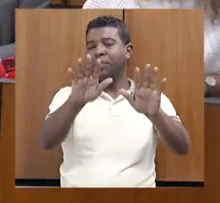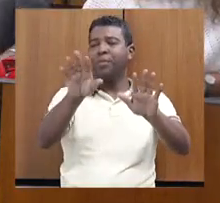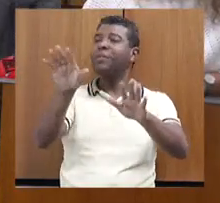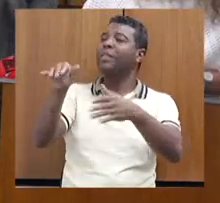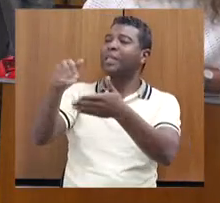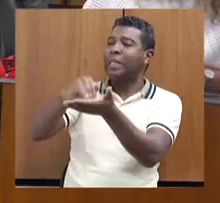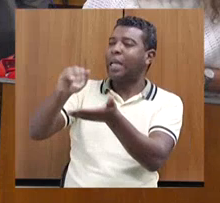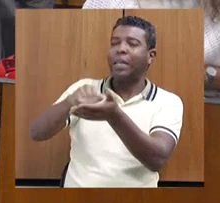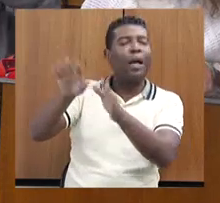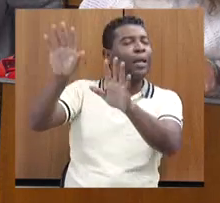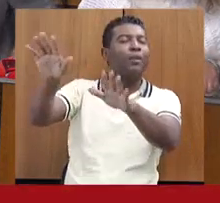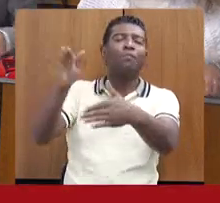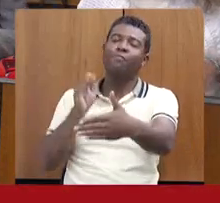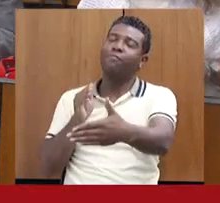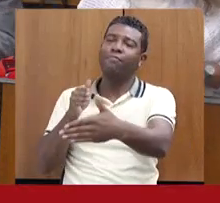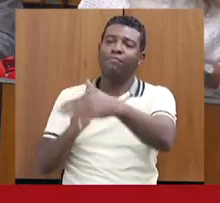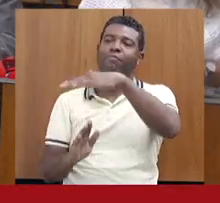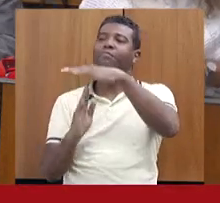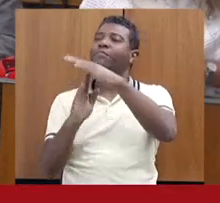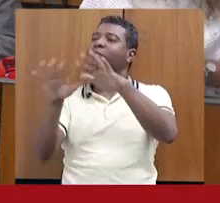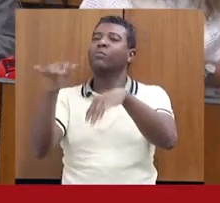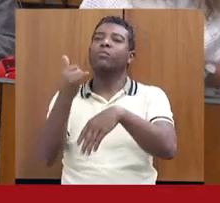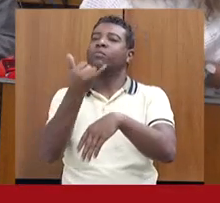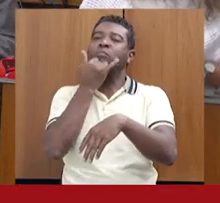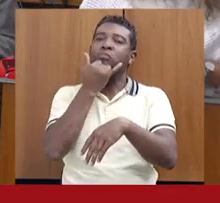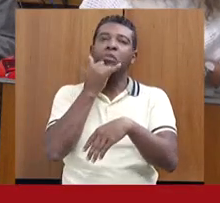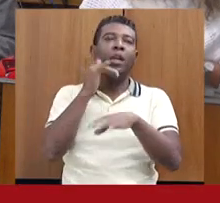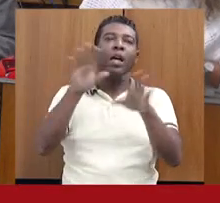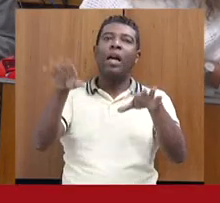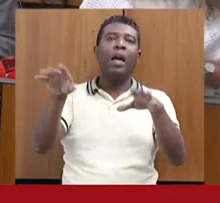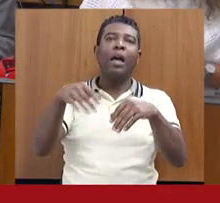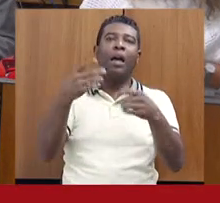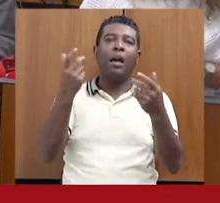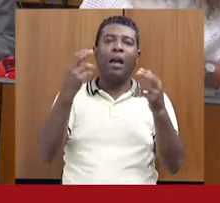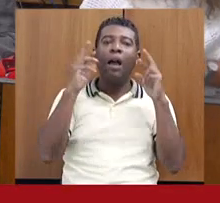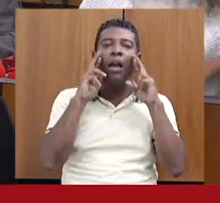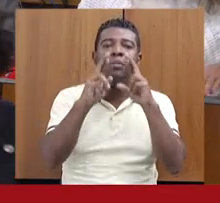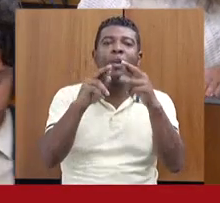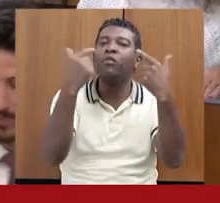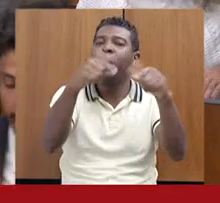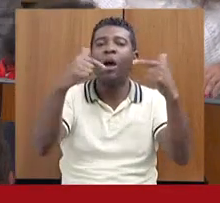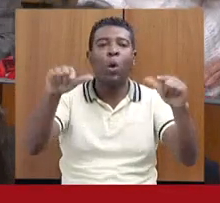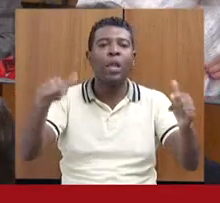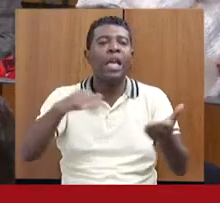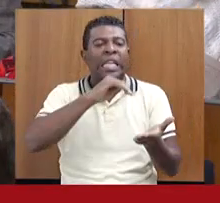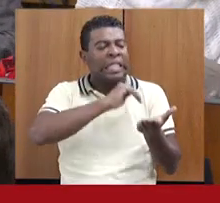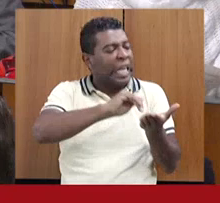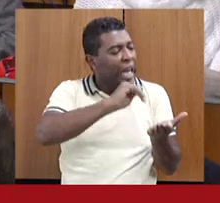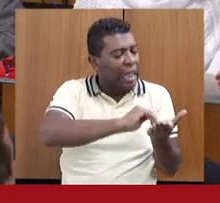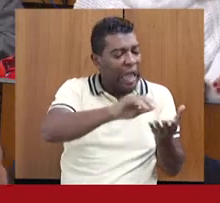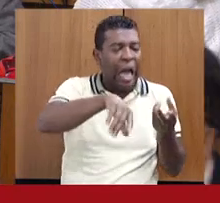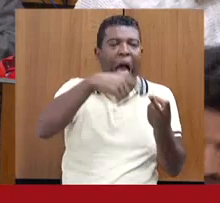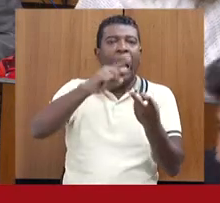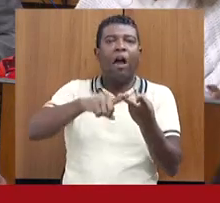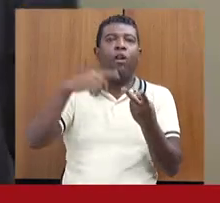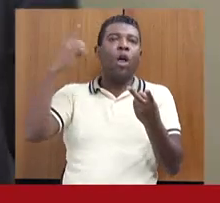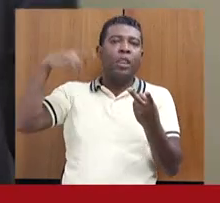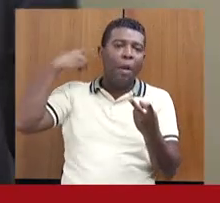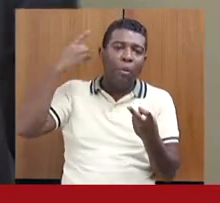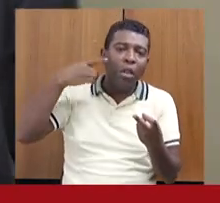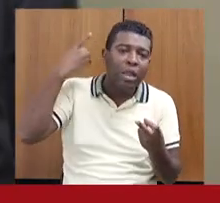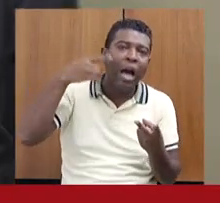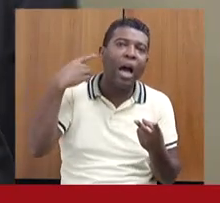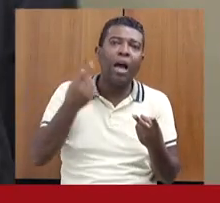levar o tom a essa reunião. Do jeito que está impossível, desrespeito é grande aos secretários, aos deputados que estão reclamando que não